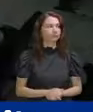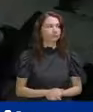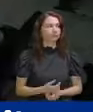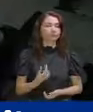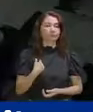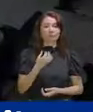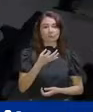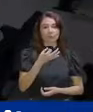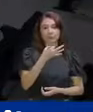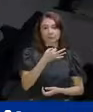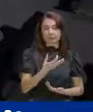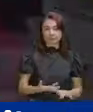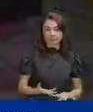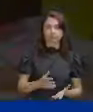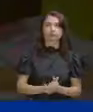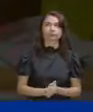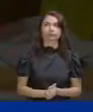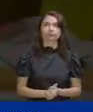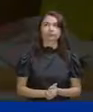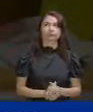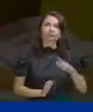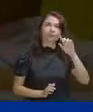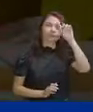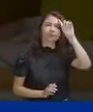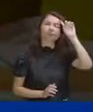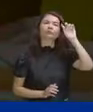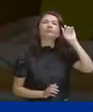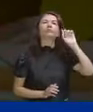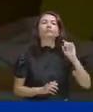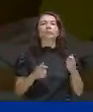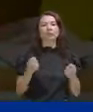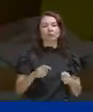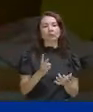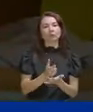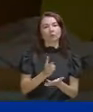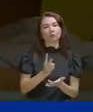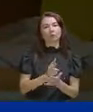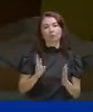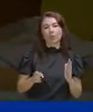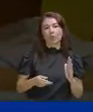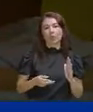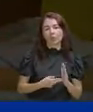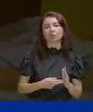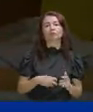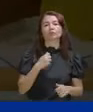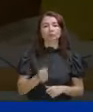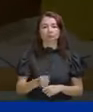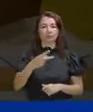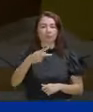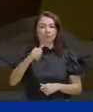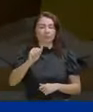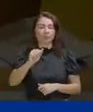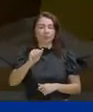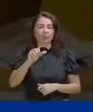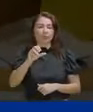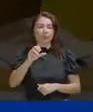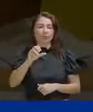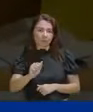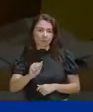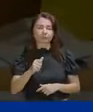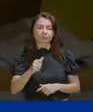Excelência, eu penso... Imagem ampla do plenário. Agora foco no desembargador Carmo Antônio. Paola Santos. Por